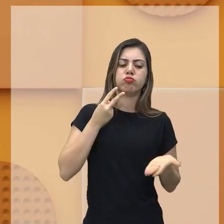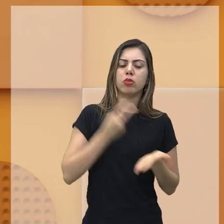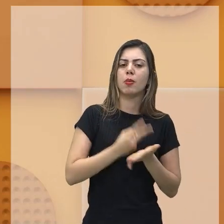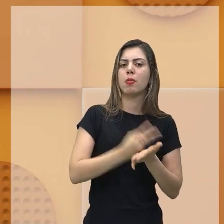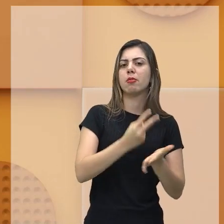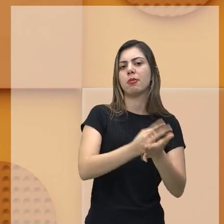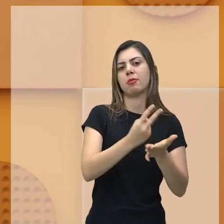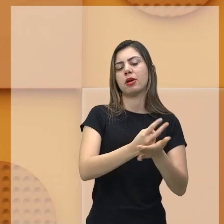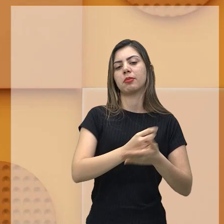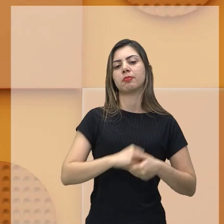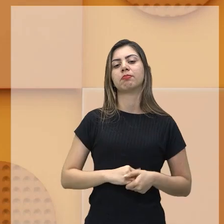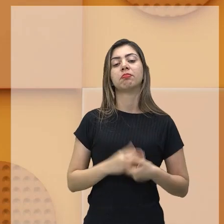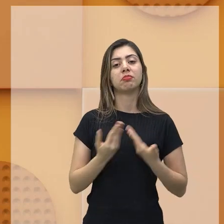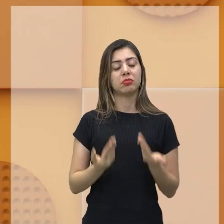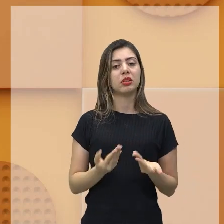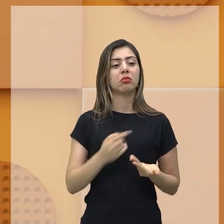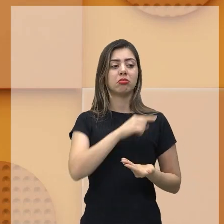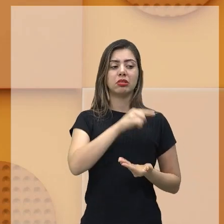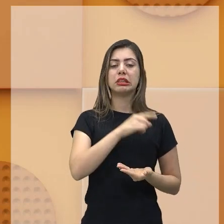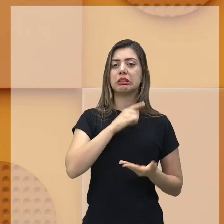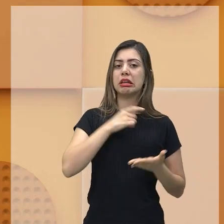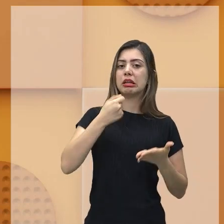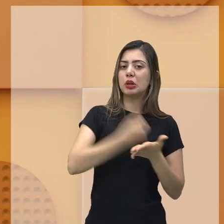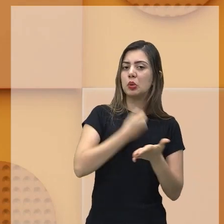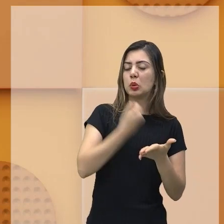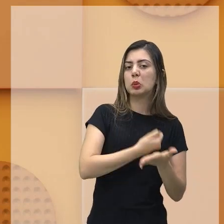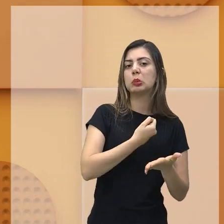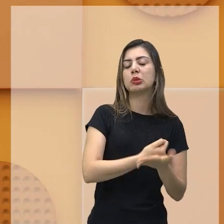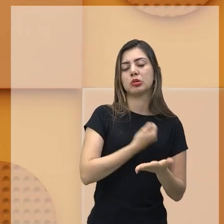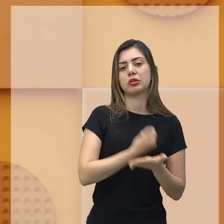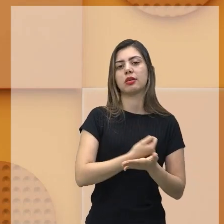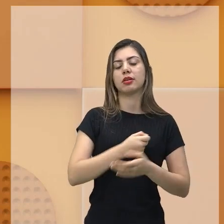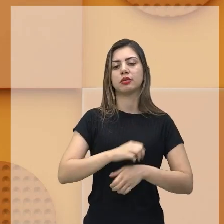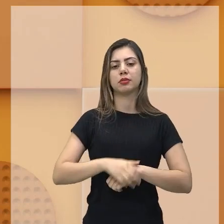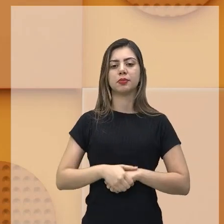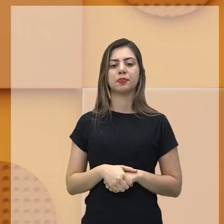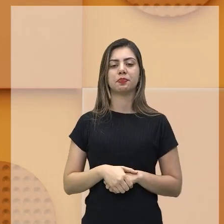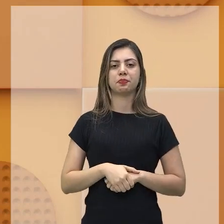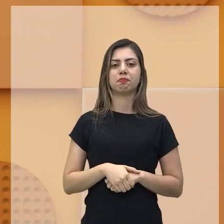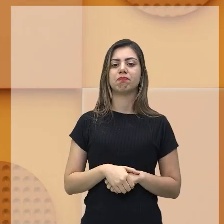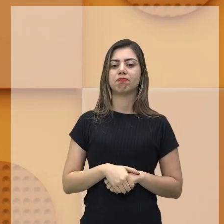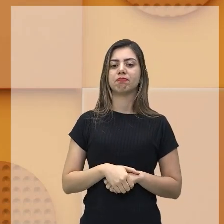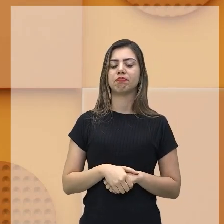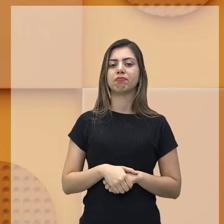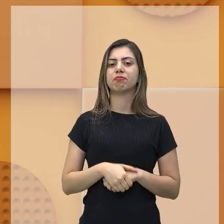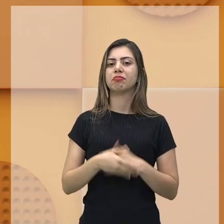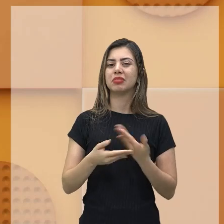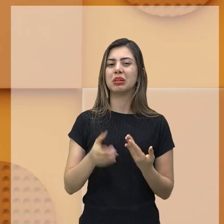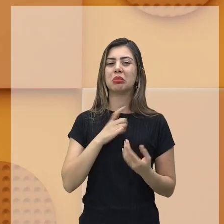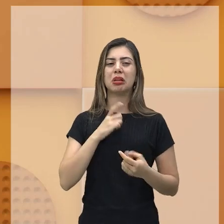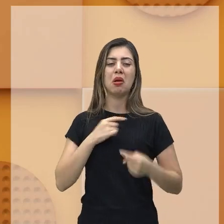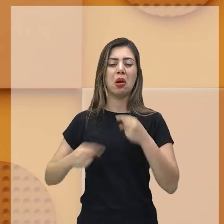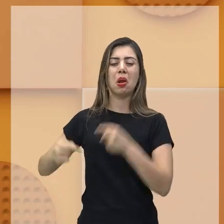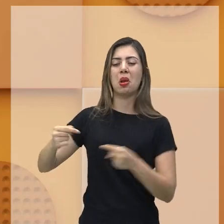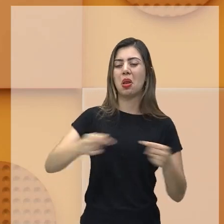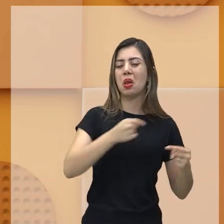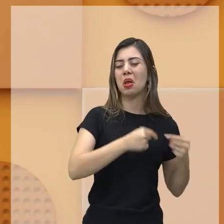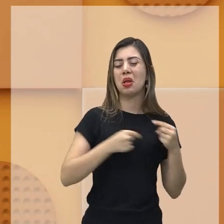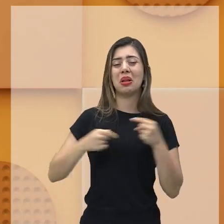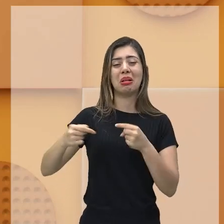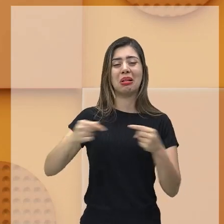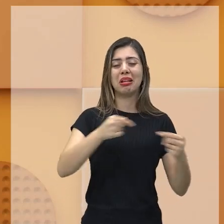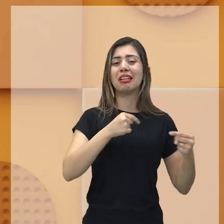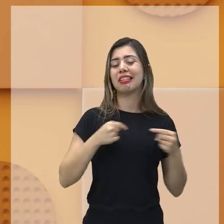perpetuadas, tá, gente? Foi direito, foi algo que foi motivo de muitas brigas e muitas